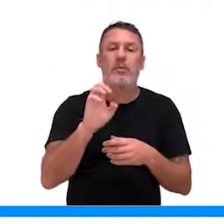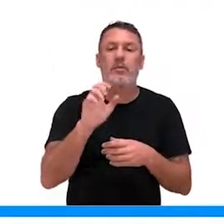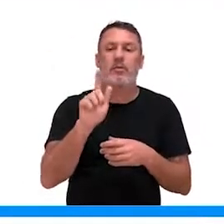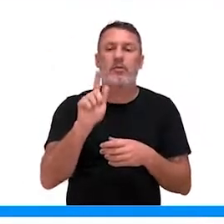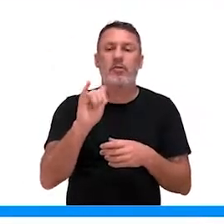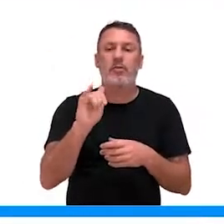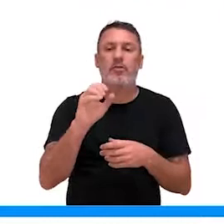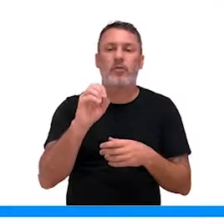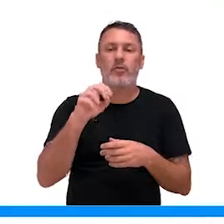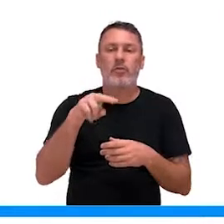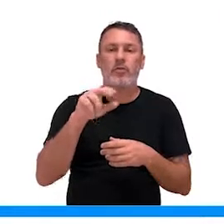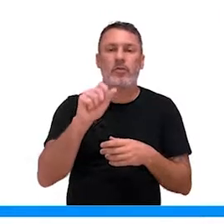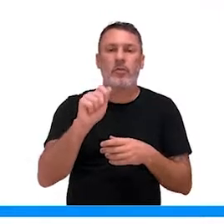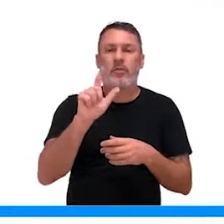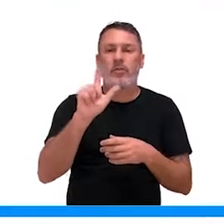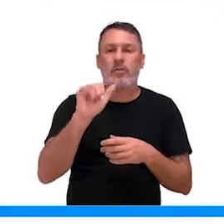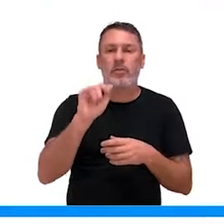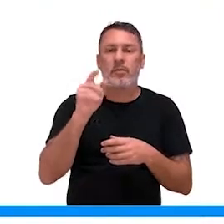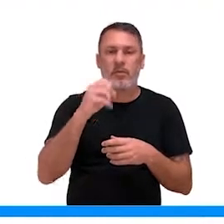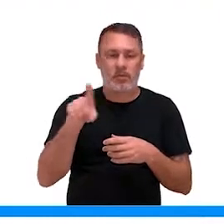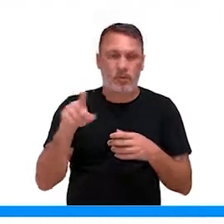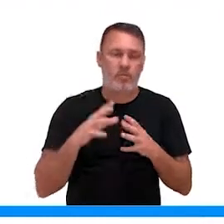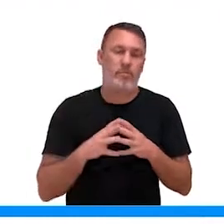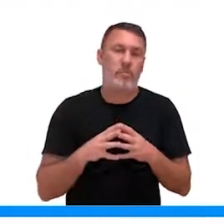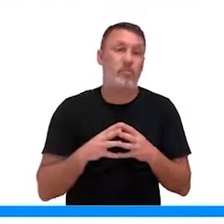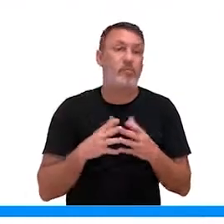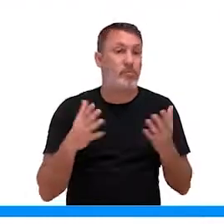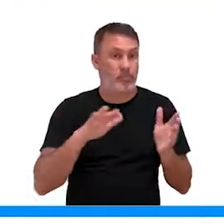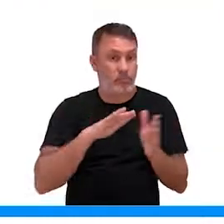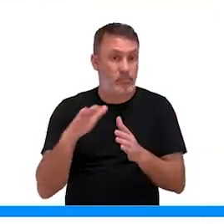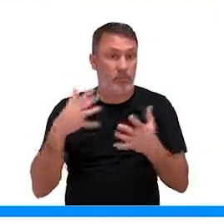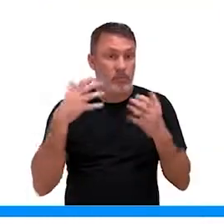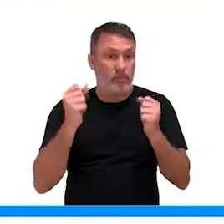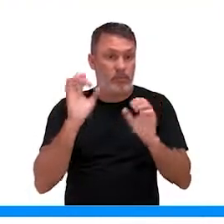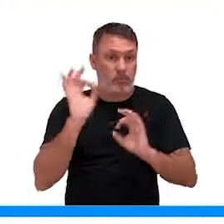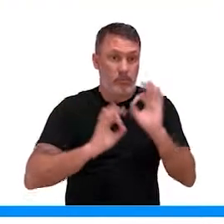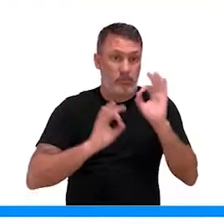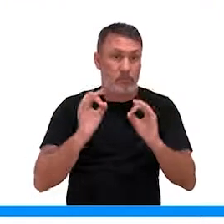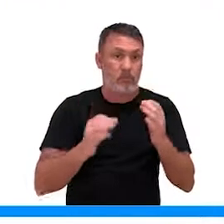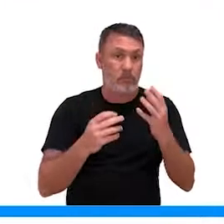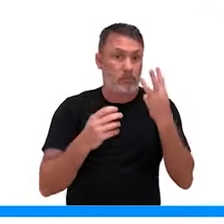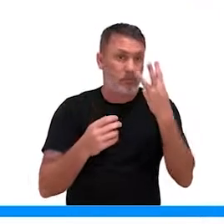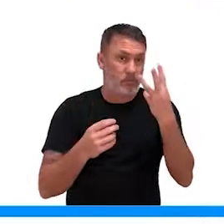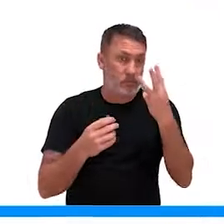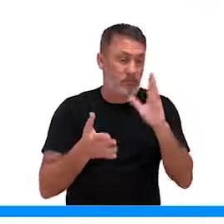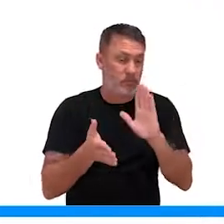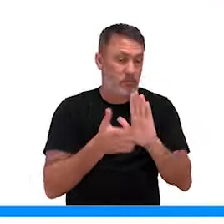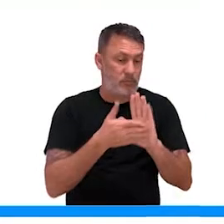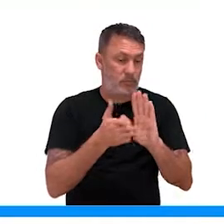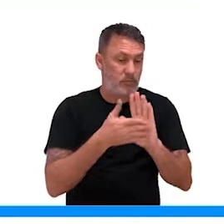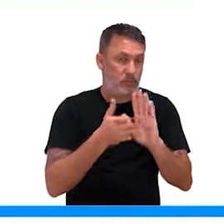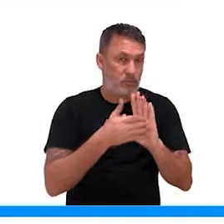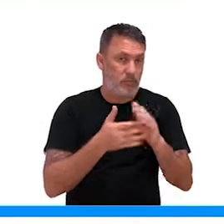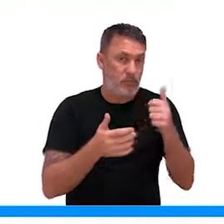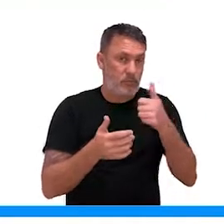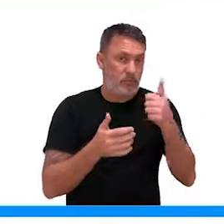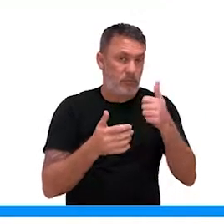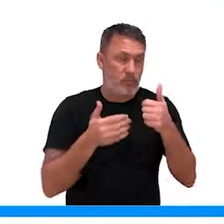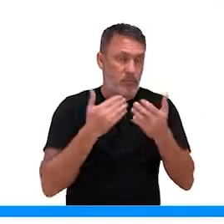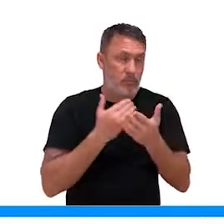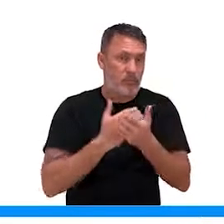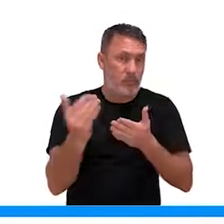Então agora, vamos aqui analisar 3 propostas. Começaremos pela primeira, que é a